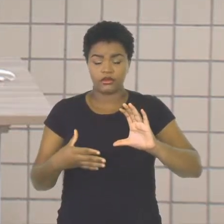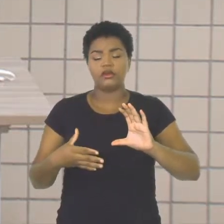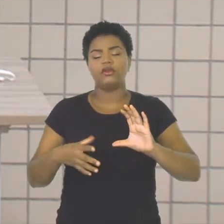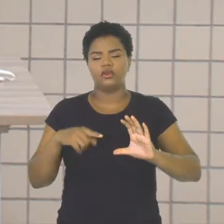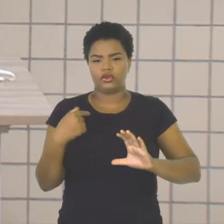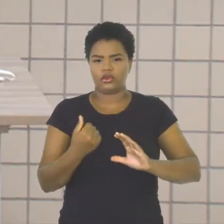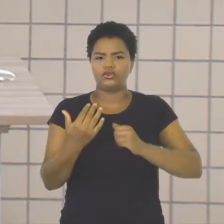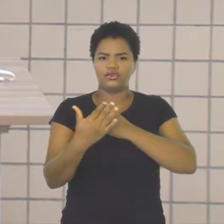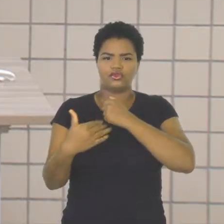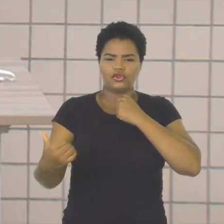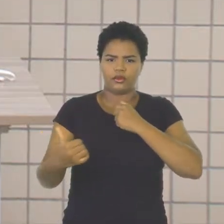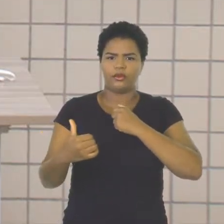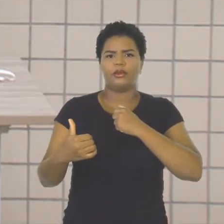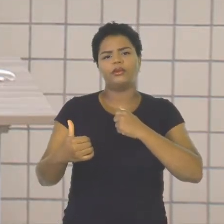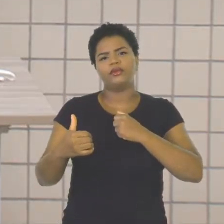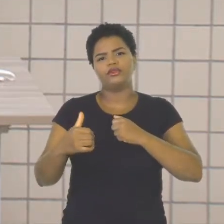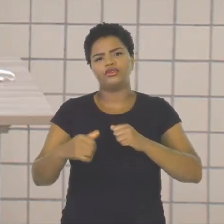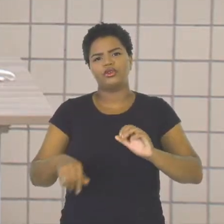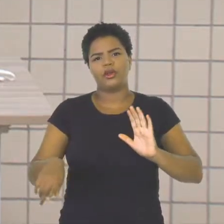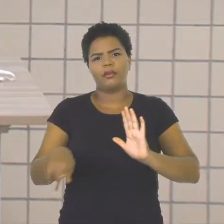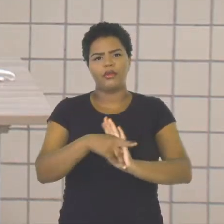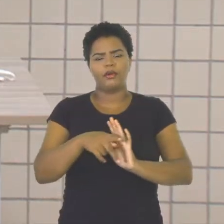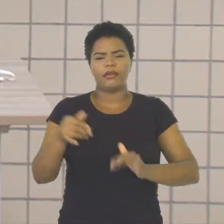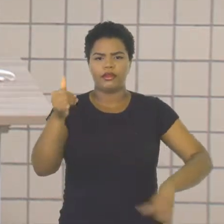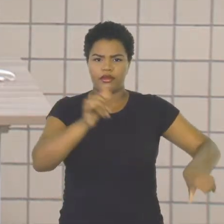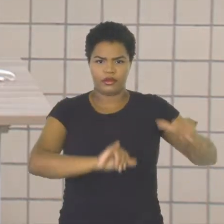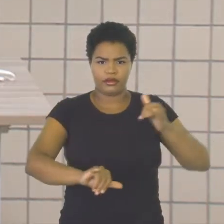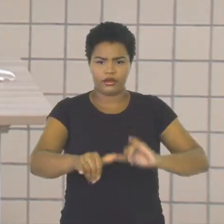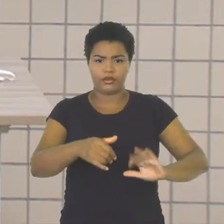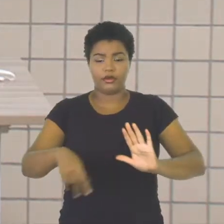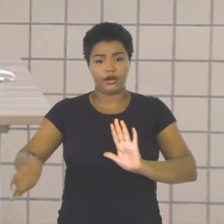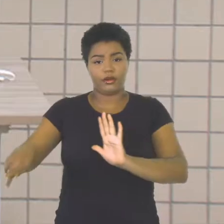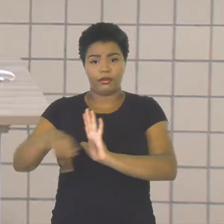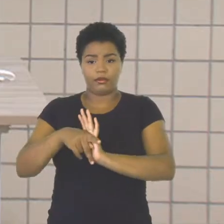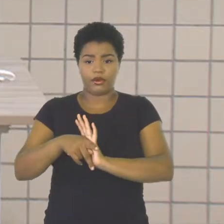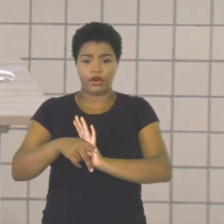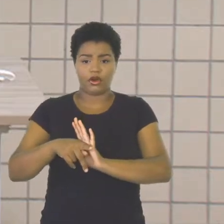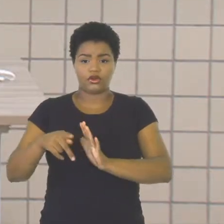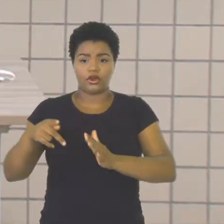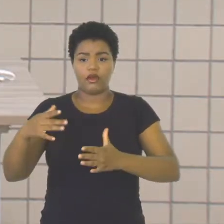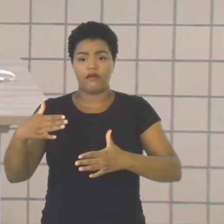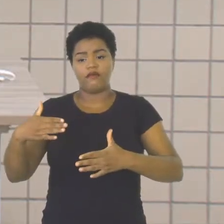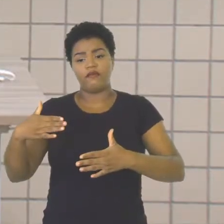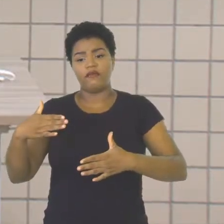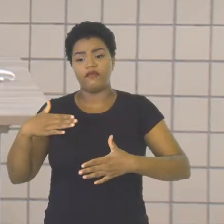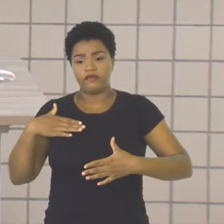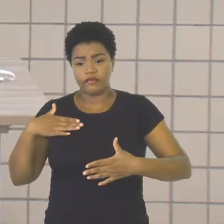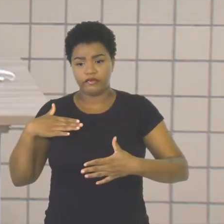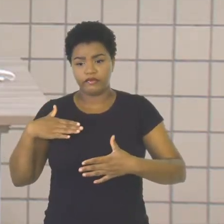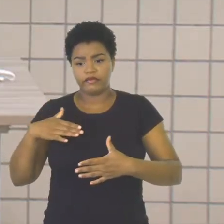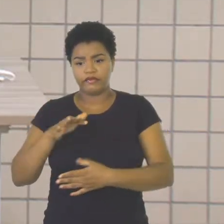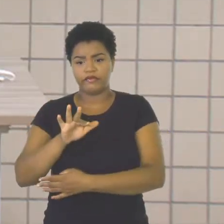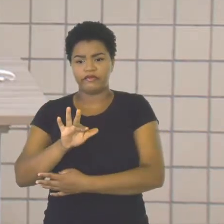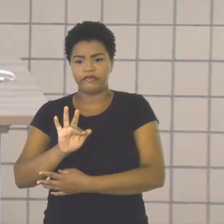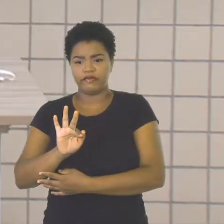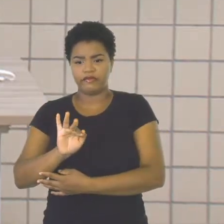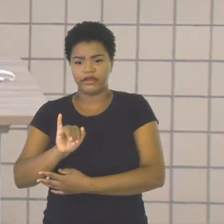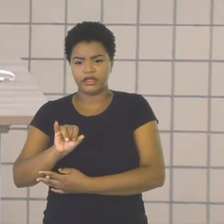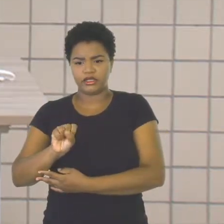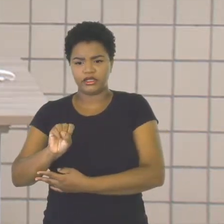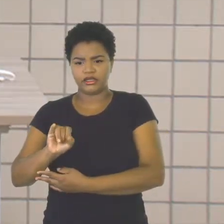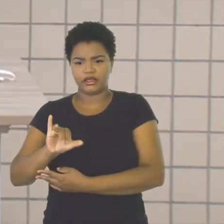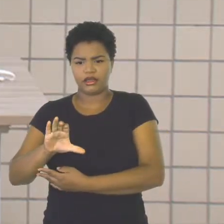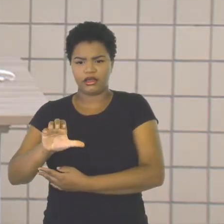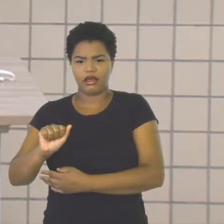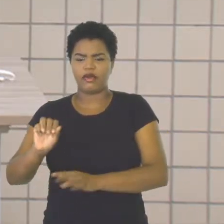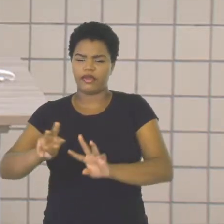de propriedades químicas e propriedades físicas da matéria. Então, são as